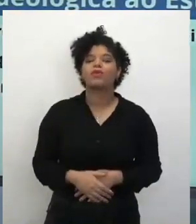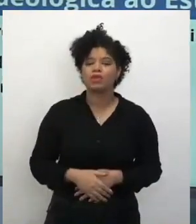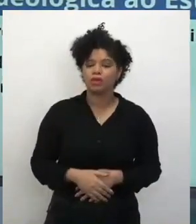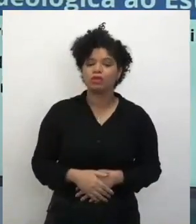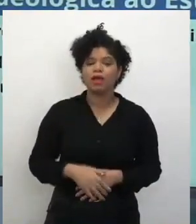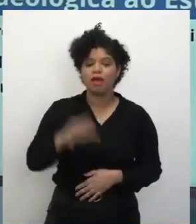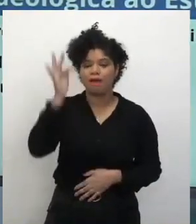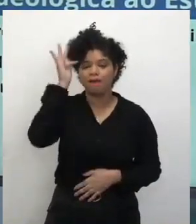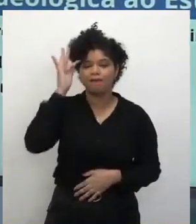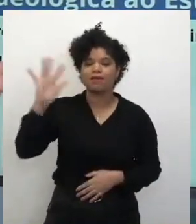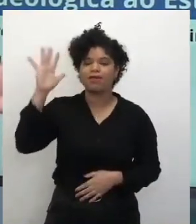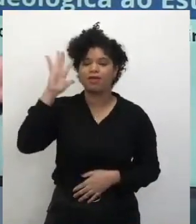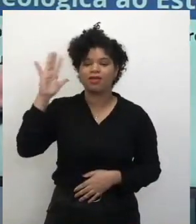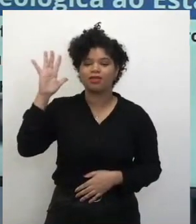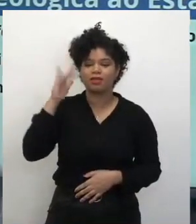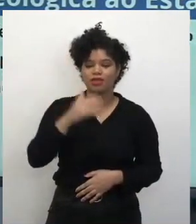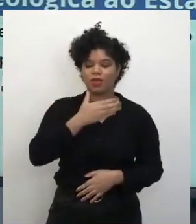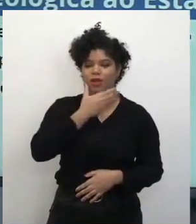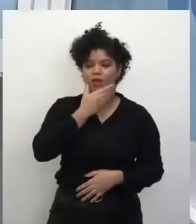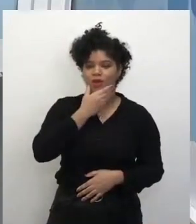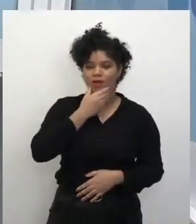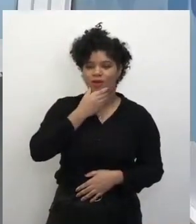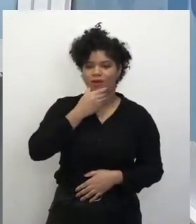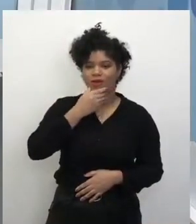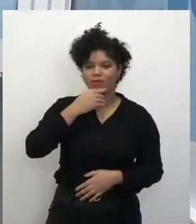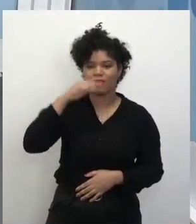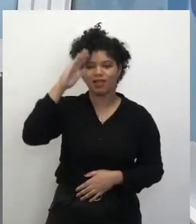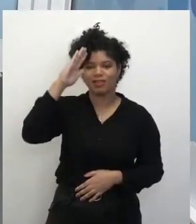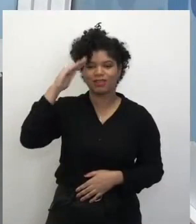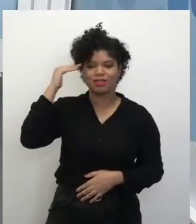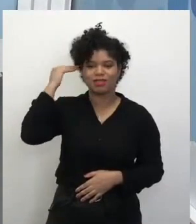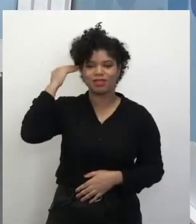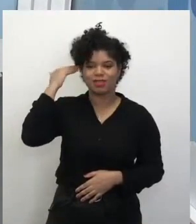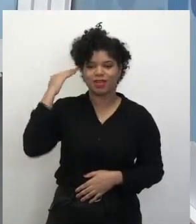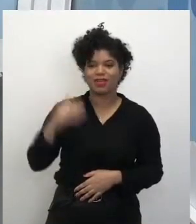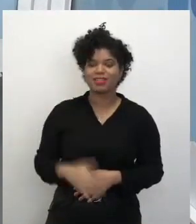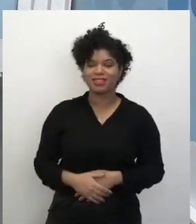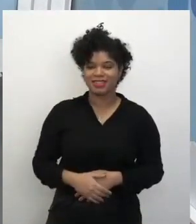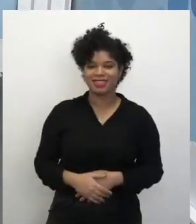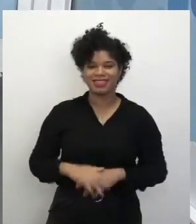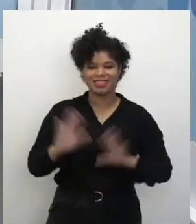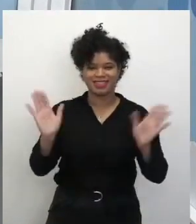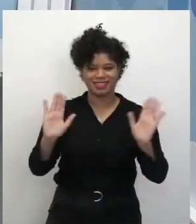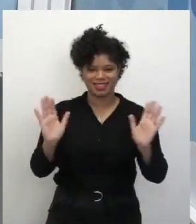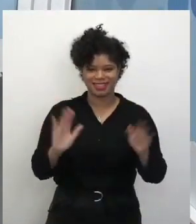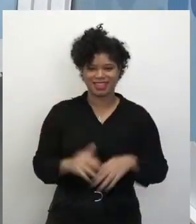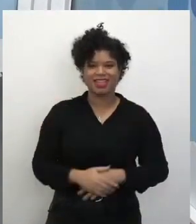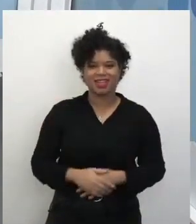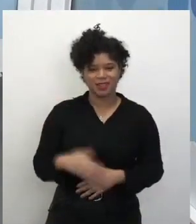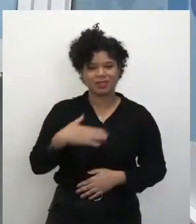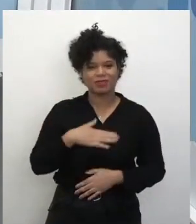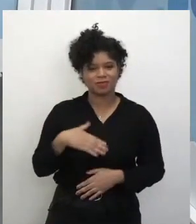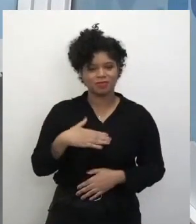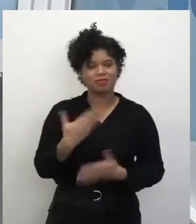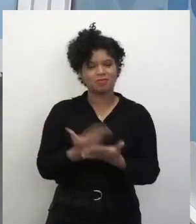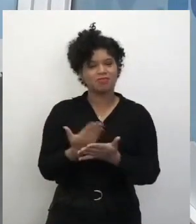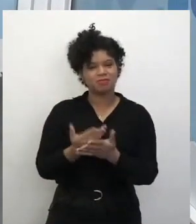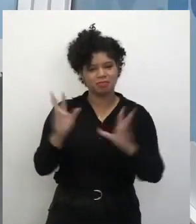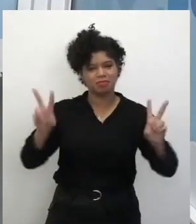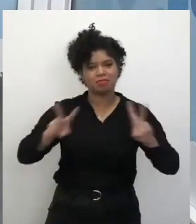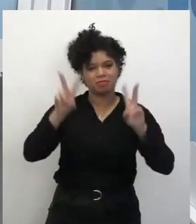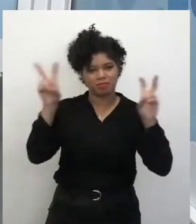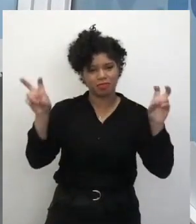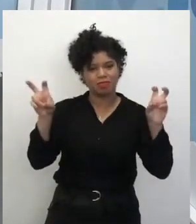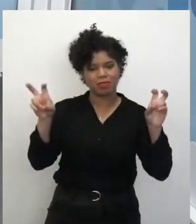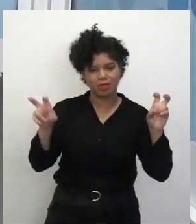de Filosofia Tiago lazzarini Boa noite Thiagão Boa noite professor Alcides gostei do nome da aula aí